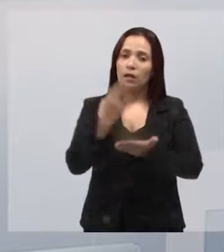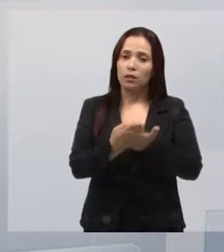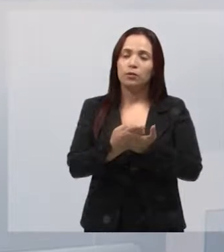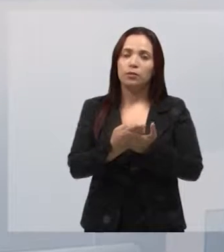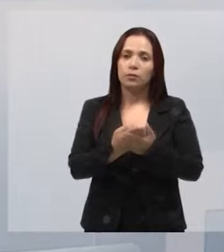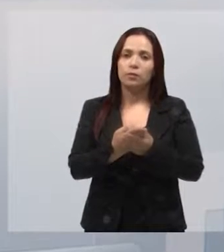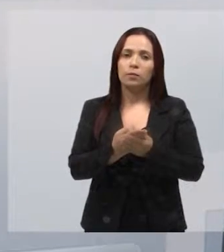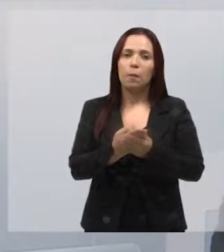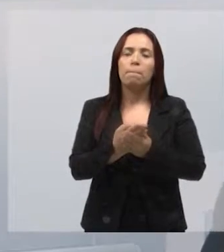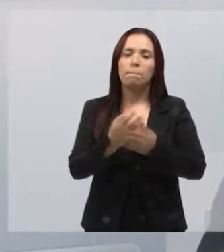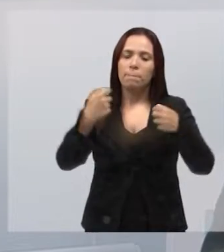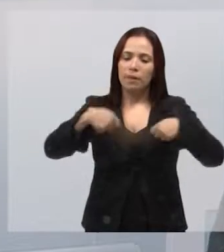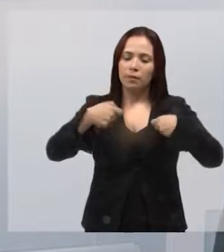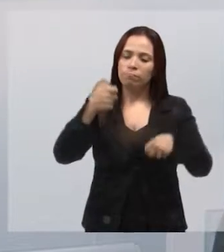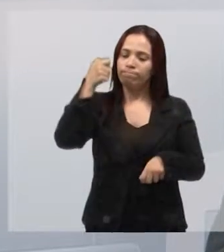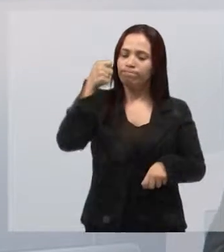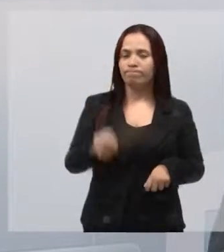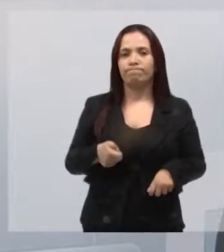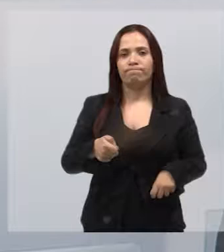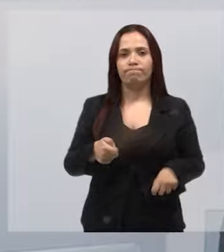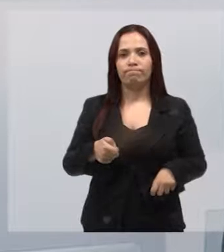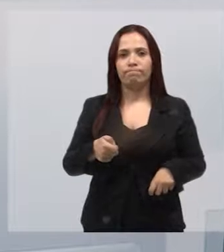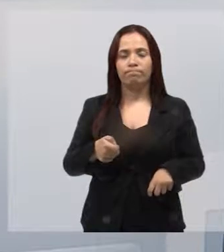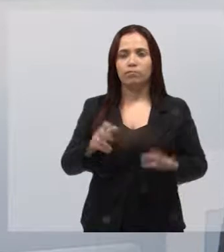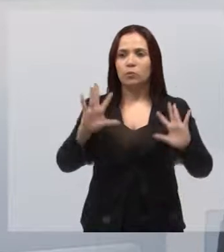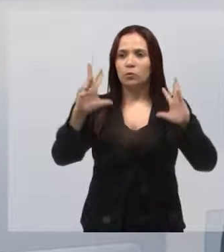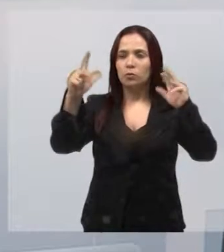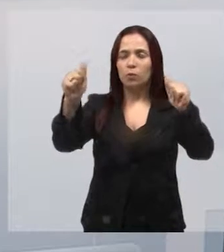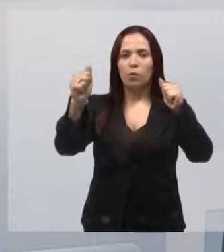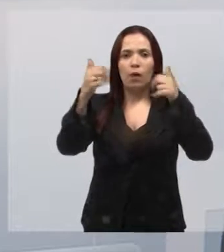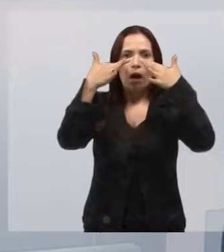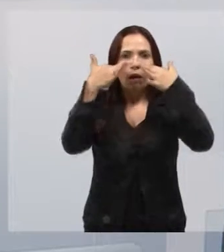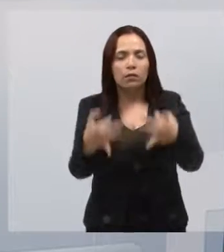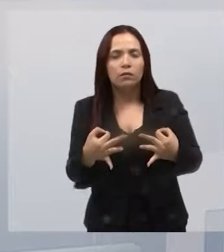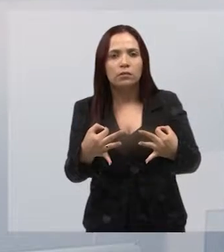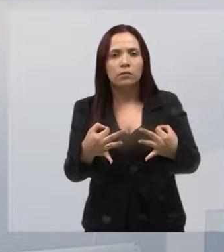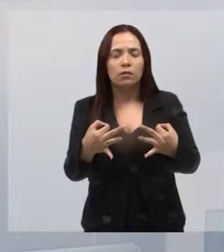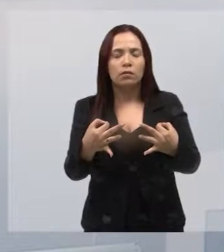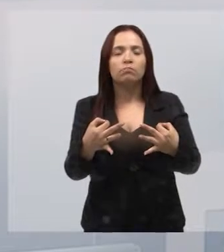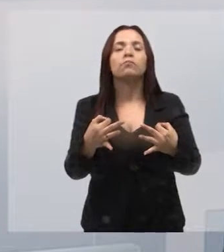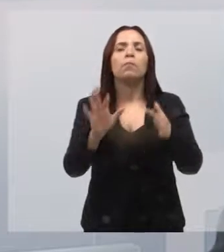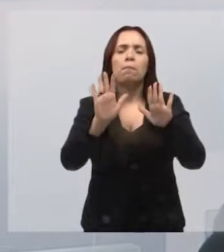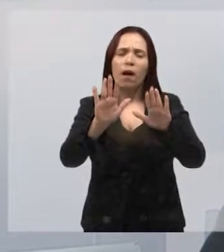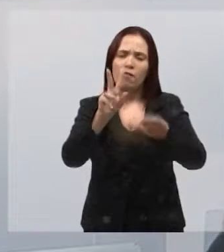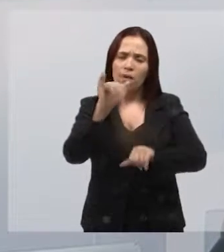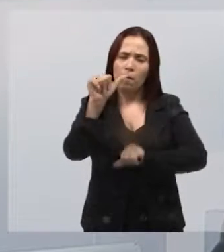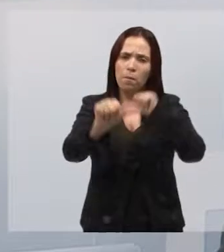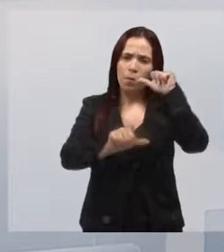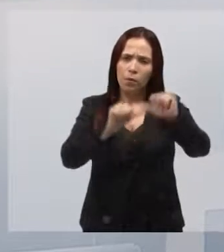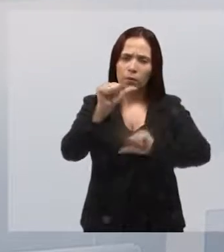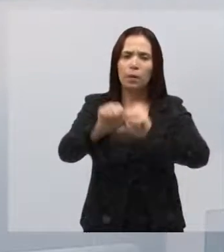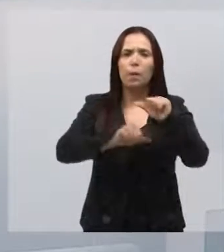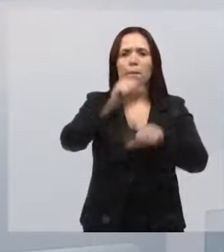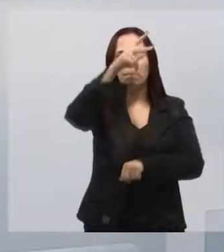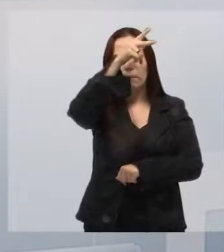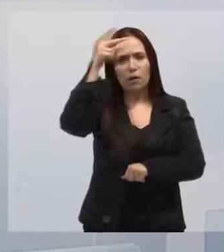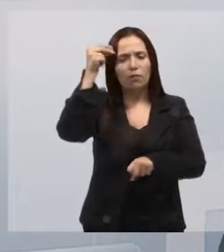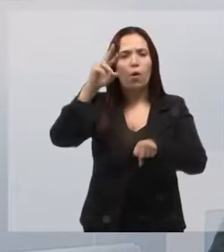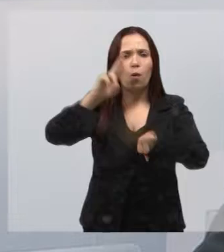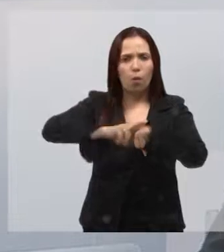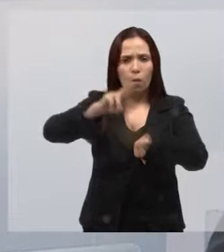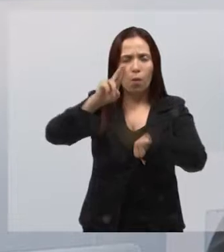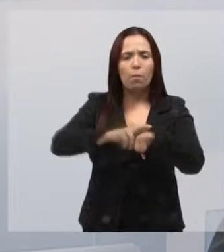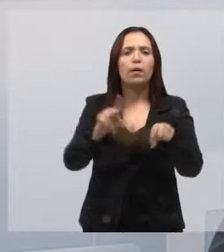ter uma medida dessa, de impacto mesmo. Mas eu acredito muito na mudança, que até o prefeito, Roberto Cláudio, e